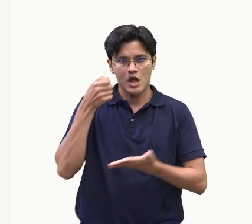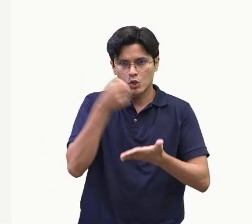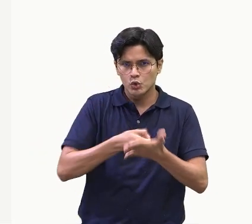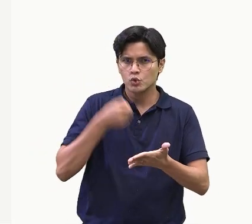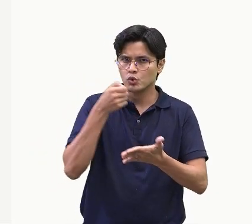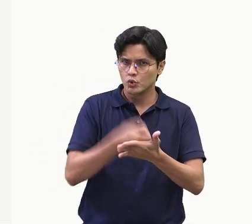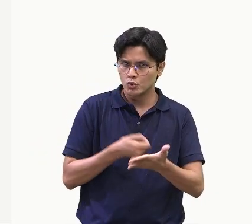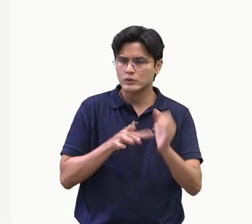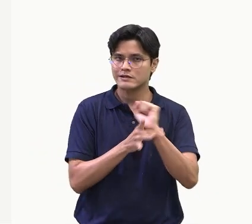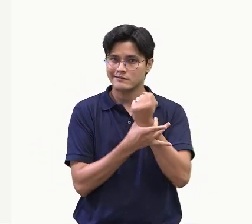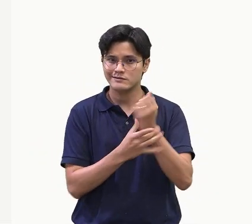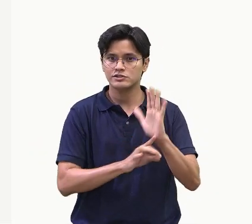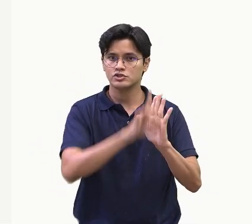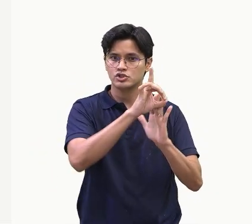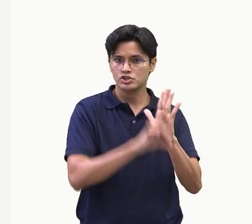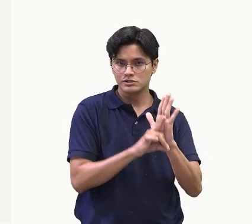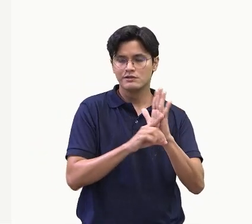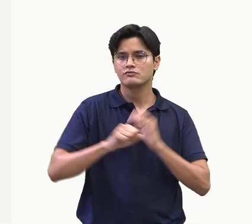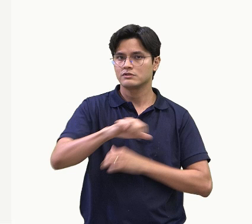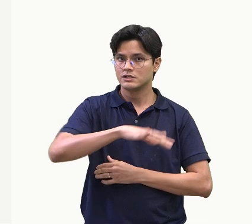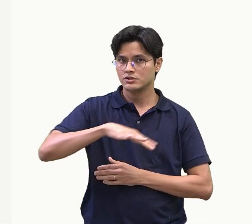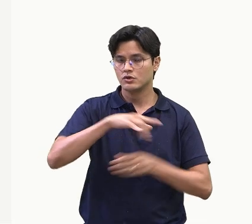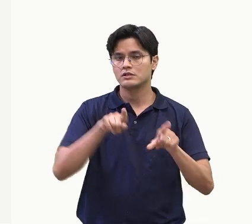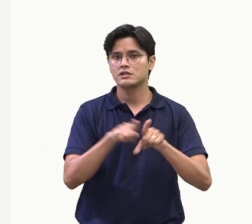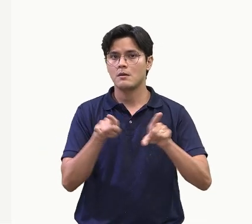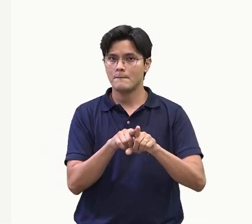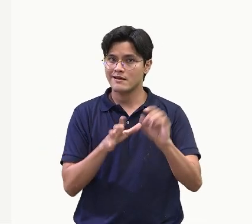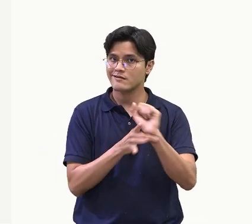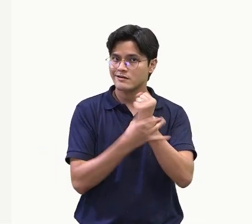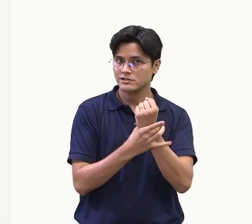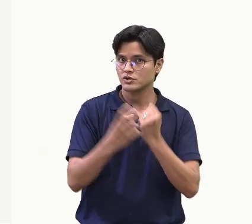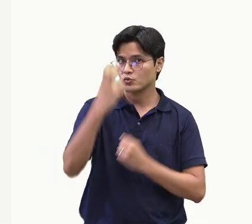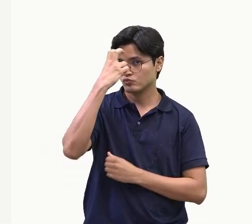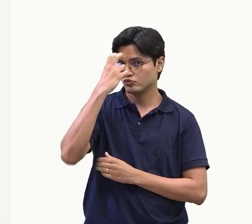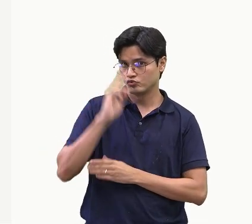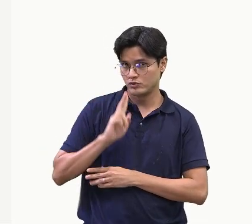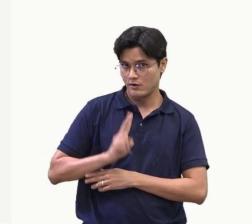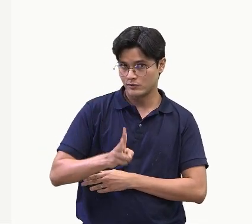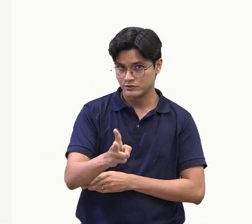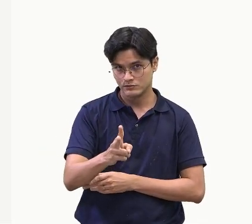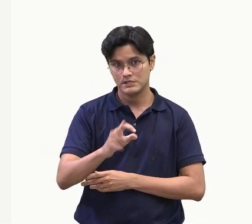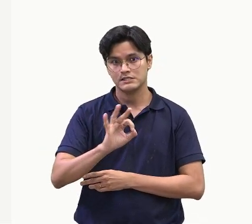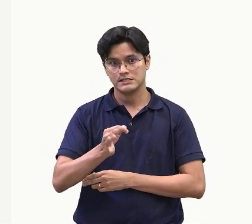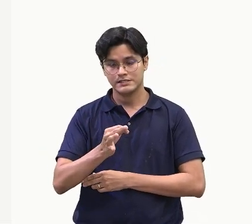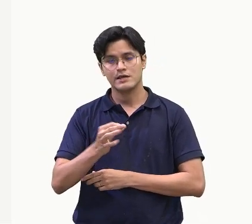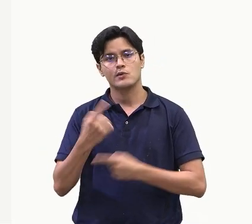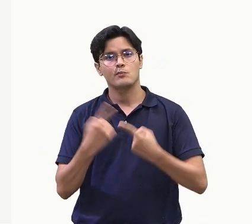colocados em uma área muito restrita, onde eles não podem se desenvolver economicamente de